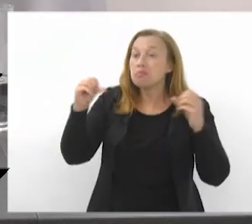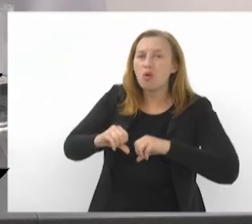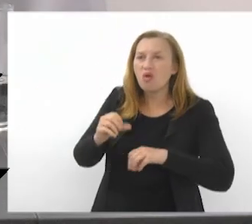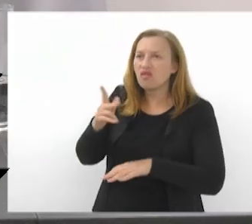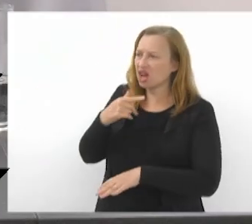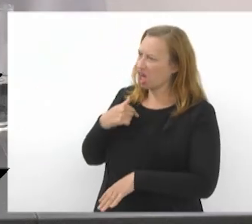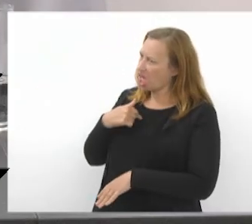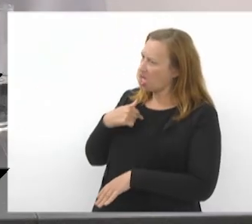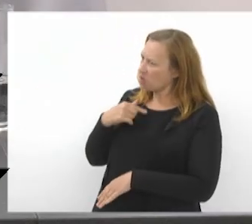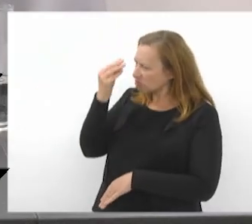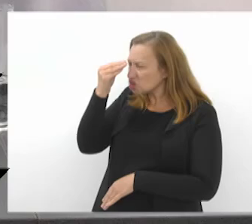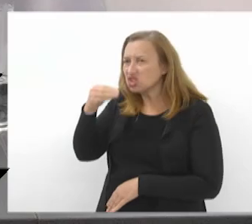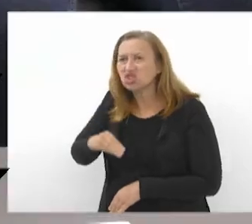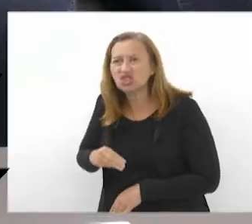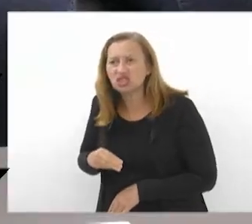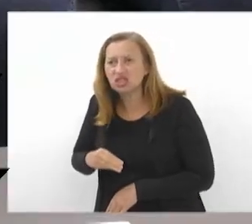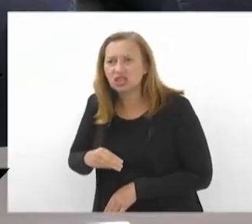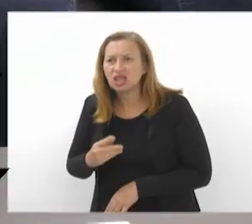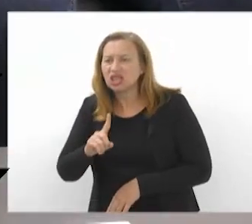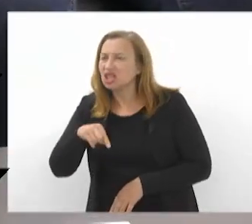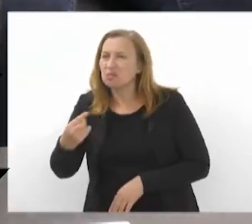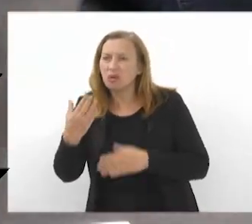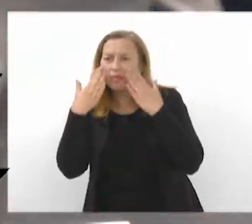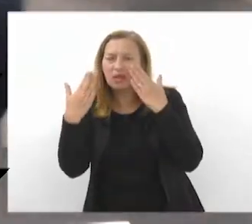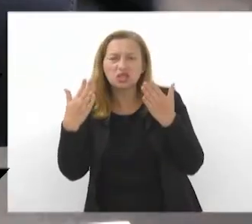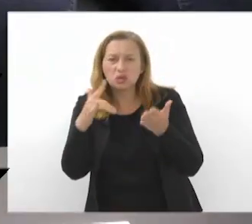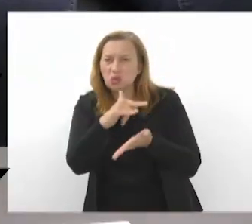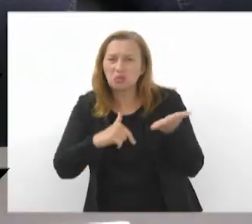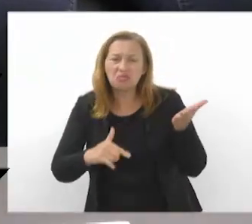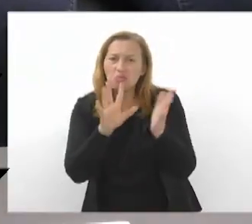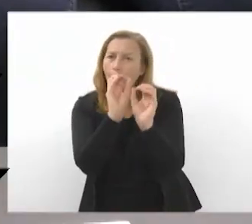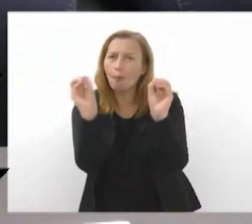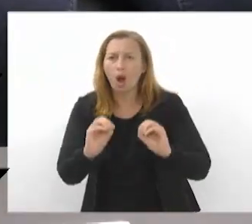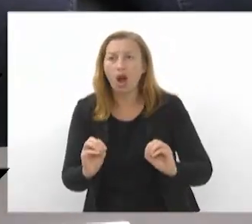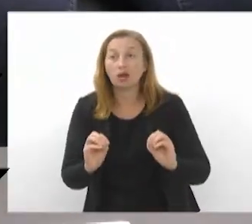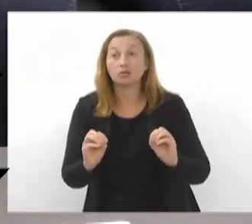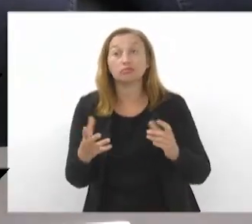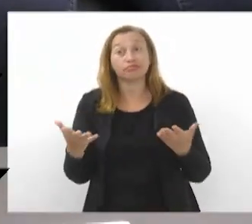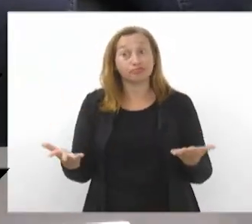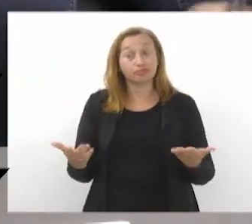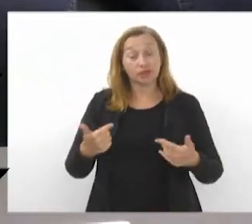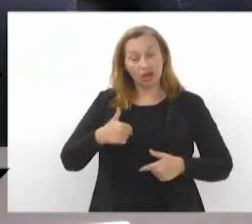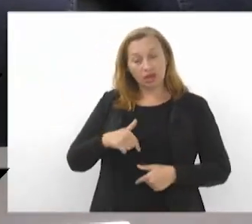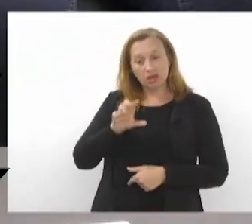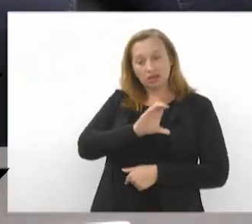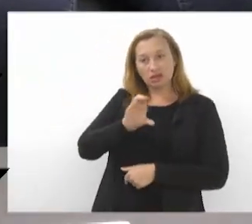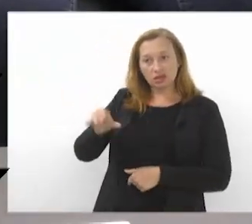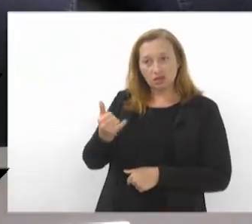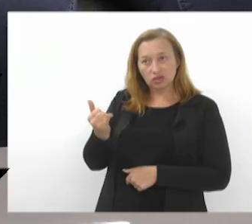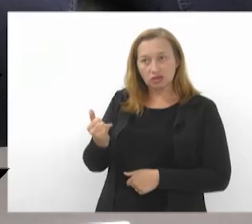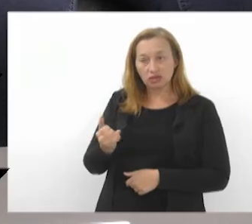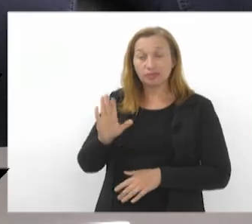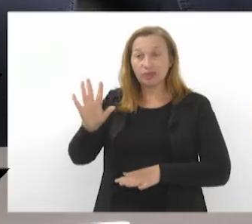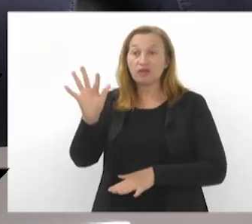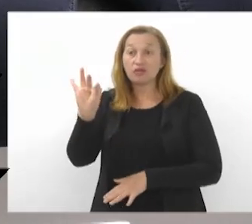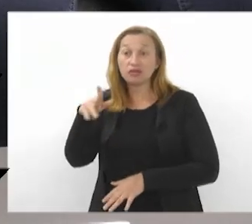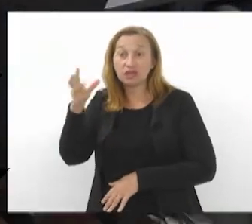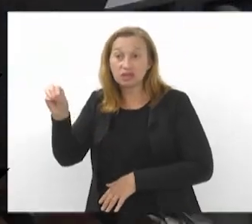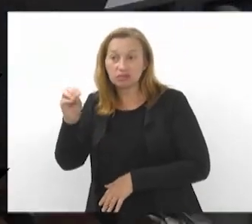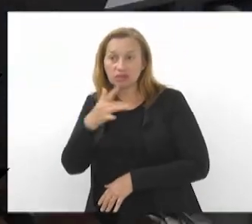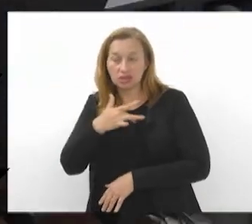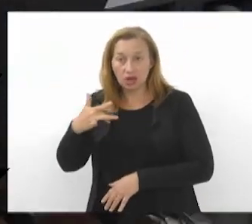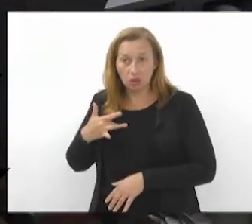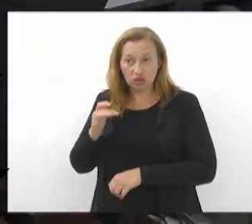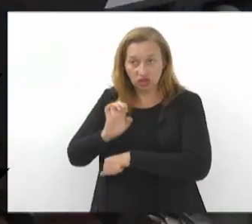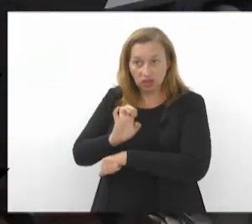que eu tinha desistido e depois não apresentando o documento. Como aqui a CCJ... Fundação Estadual da Saúde, senhor presidente, é